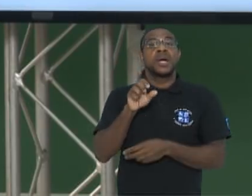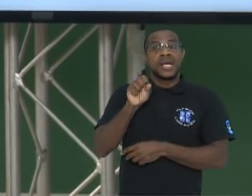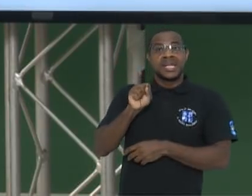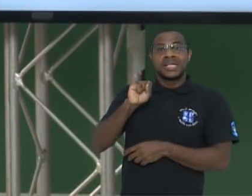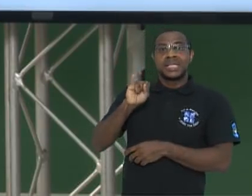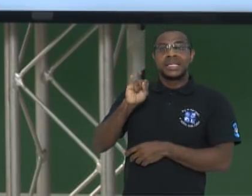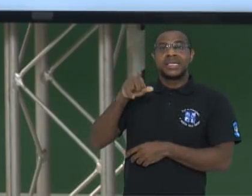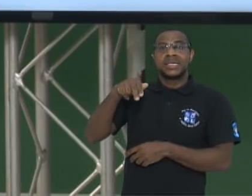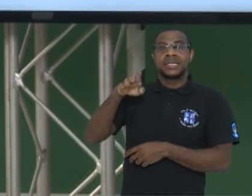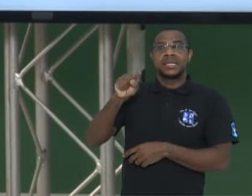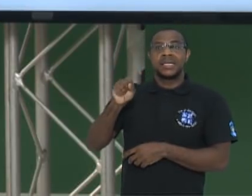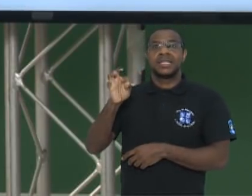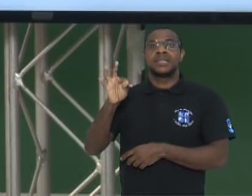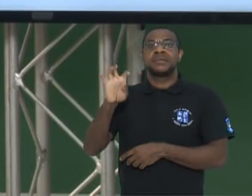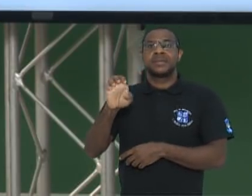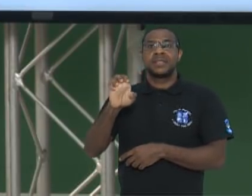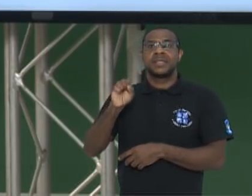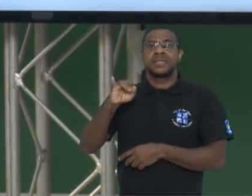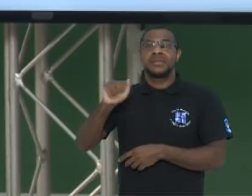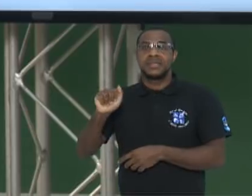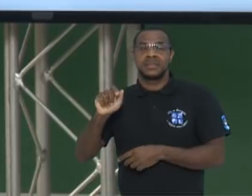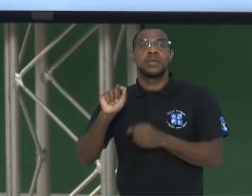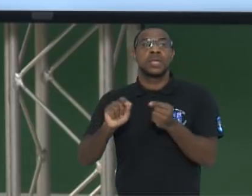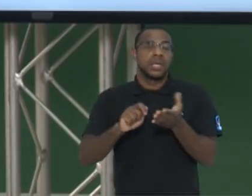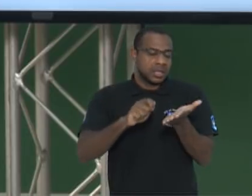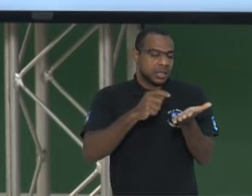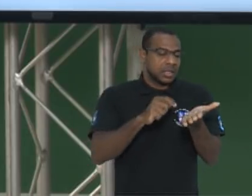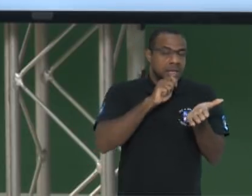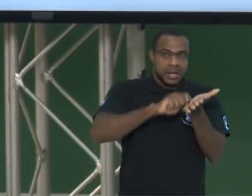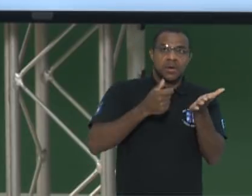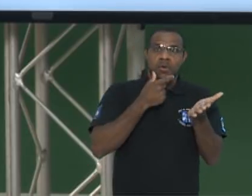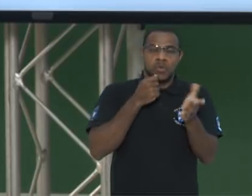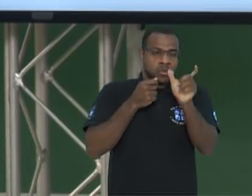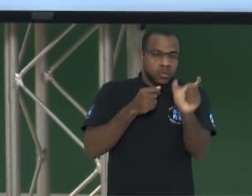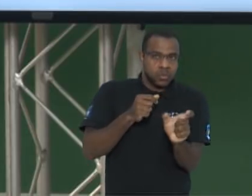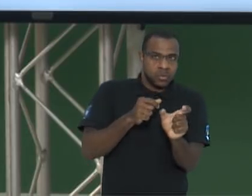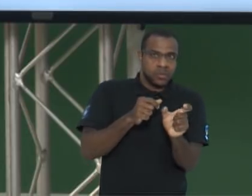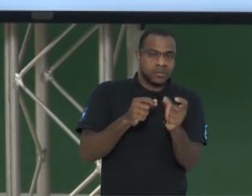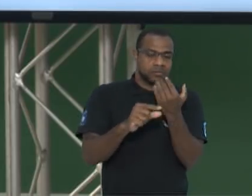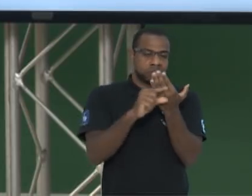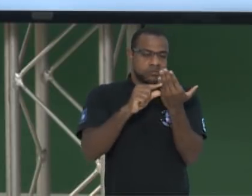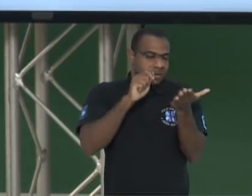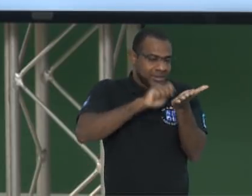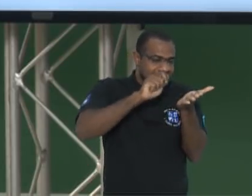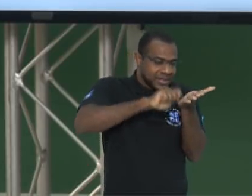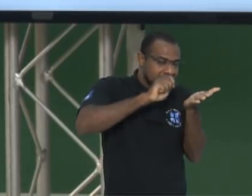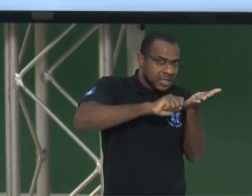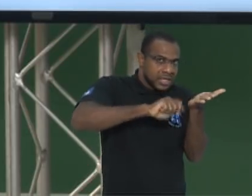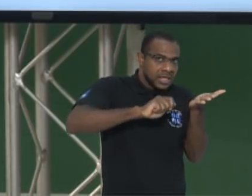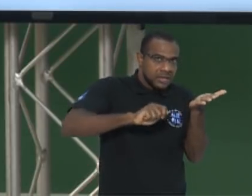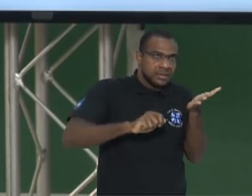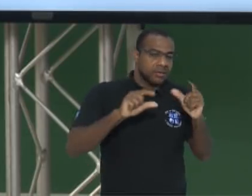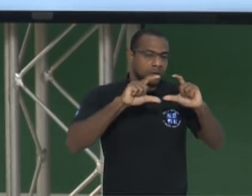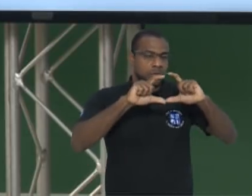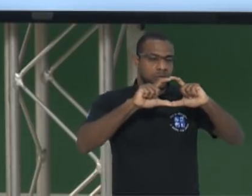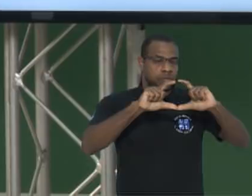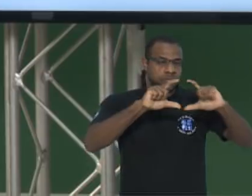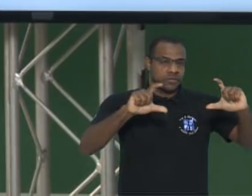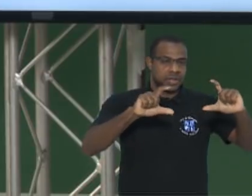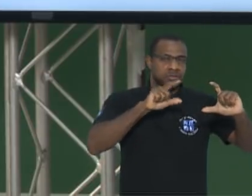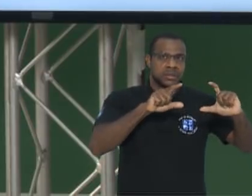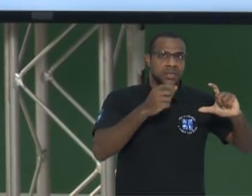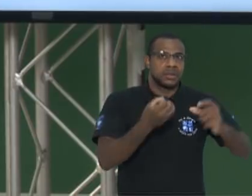sinestesia é aquele momento em que o escritor faz uma frase ou escreve um verso com o objetivo de mexer com um dos nossos